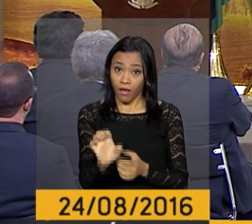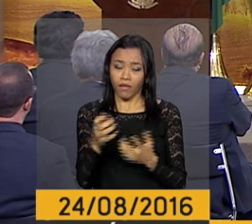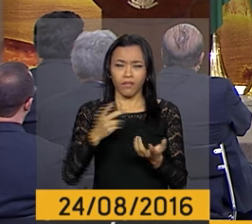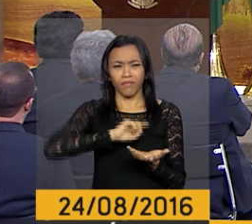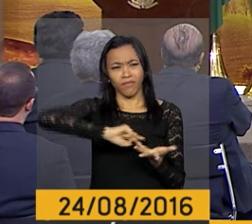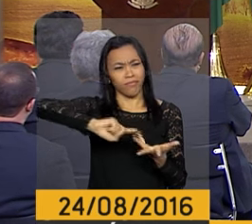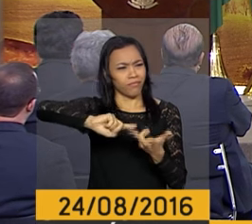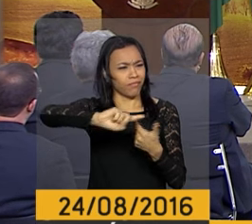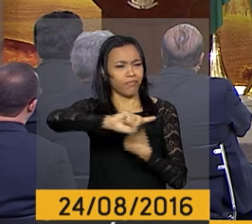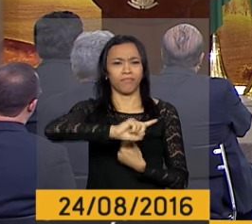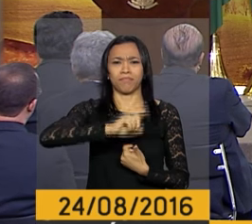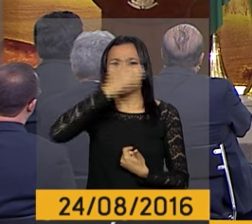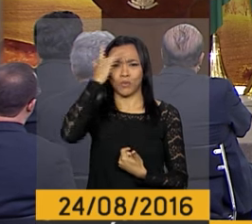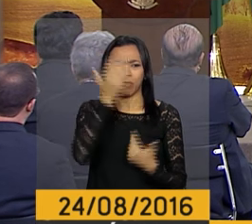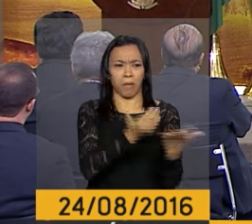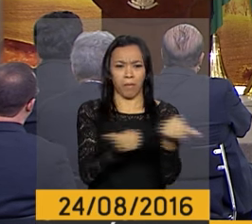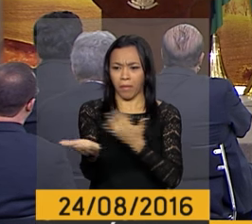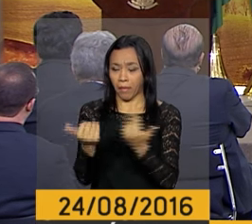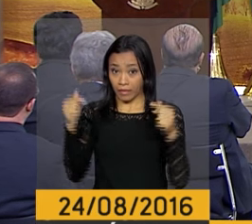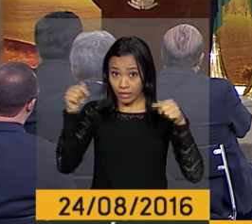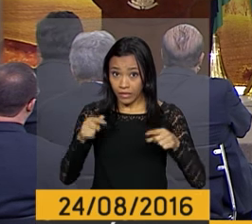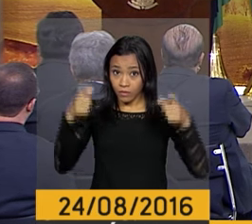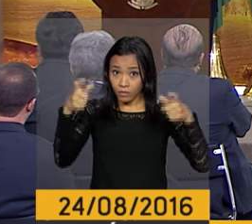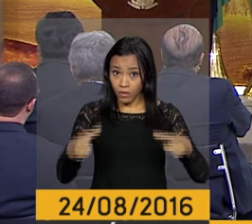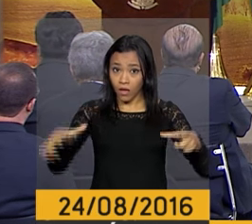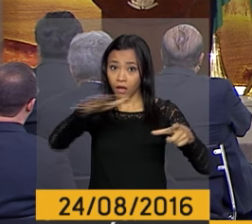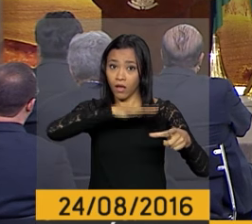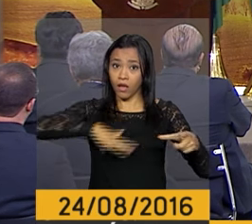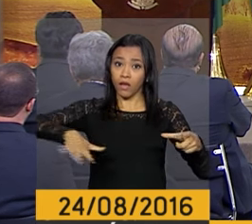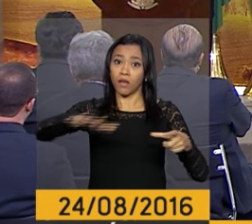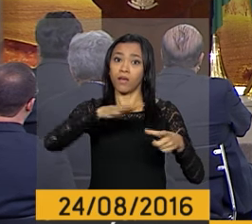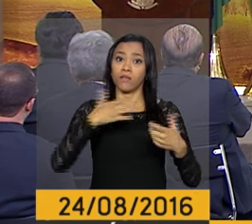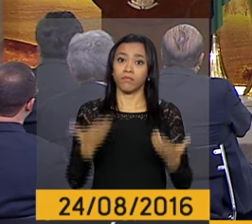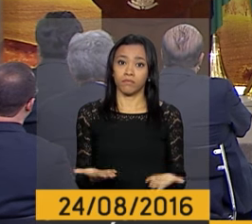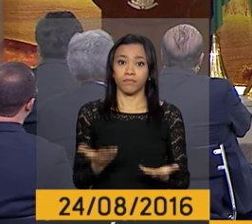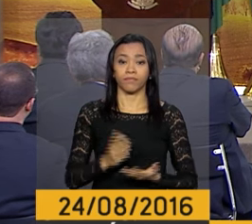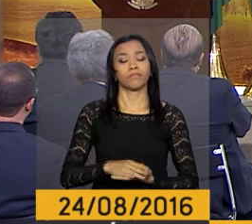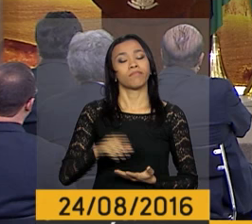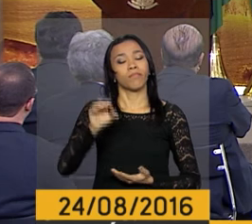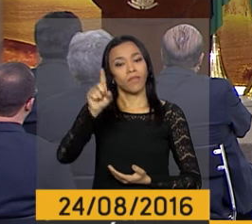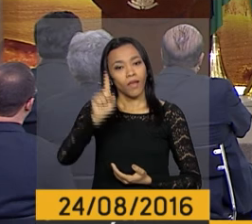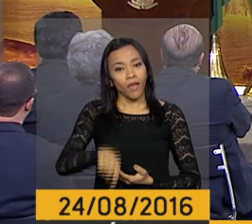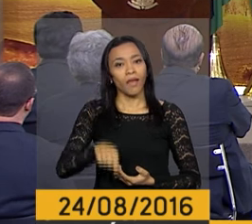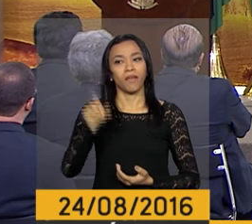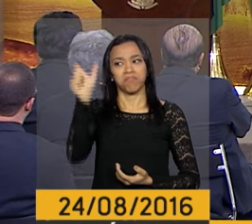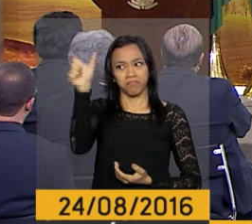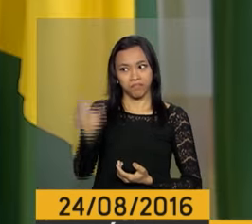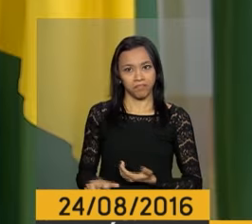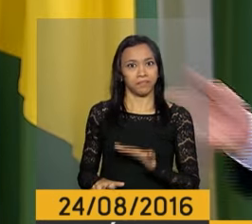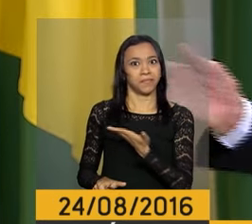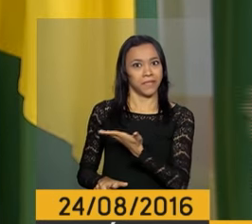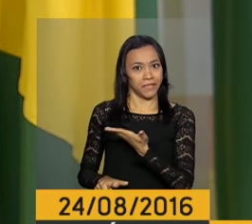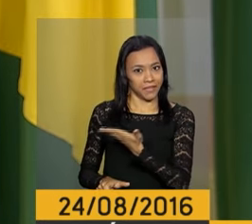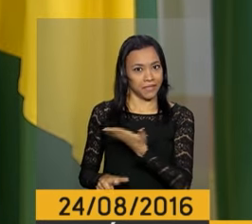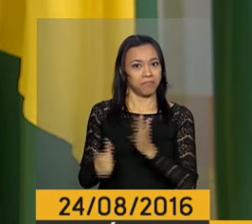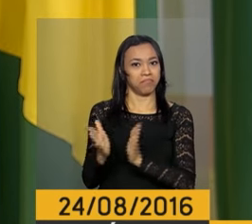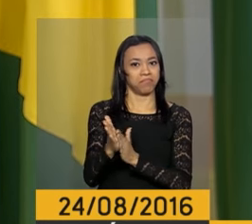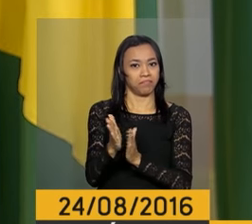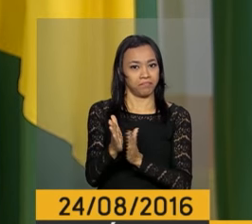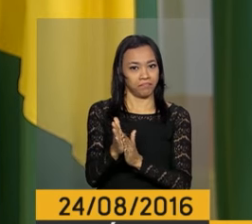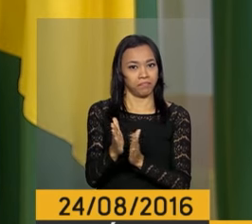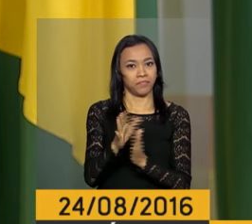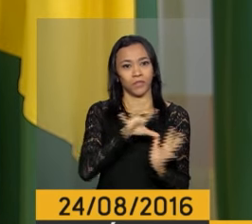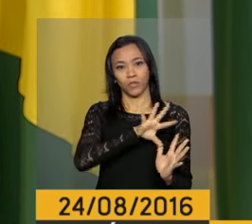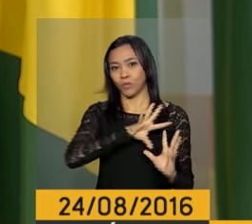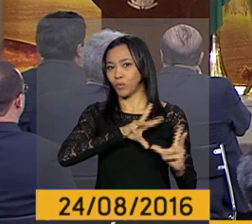agricultura brasileira neste espaço, eh exatamente alguém que merece o aplauso de